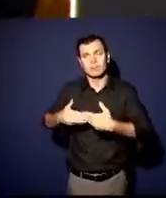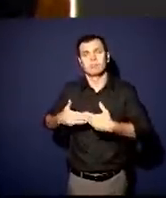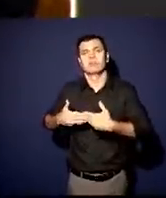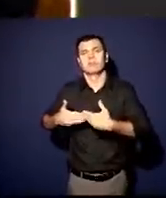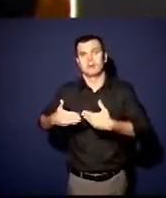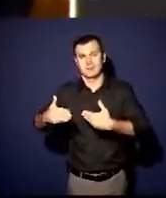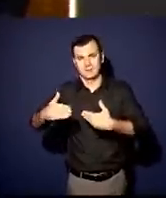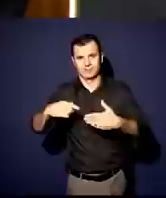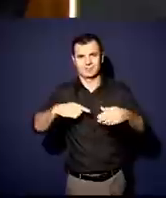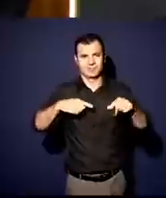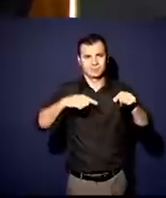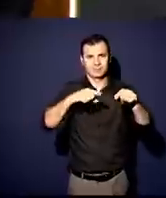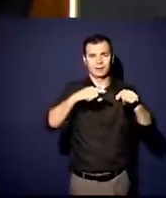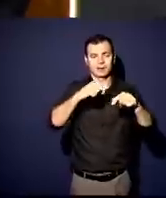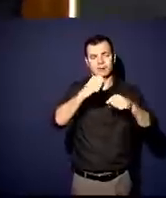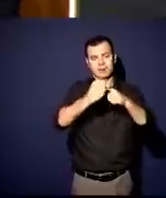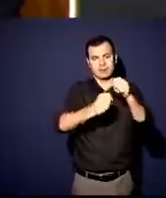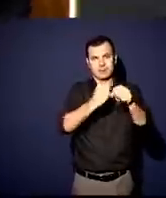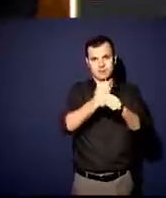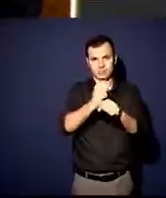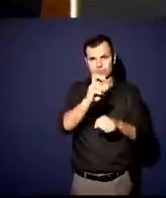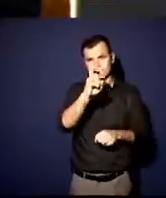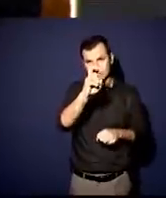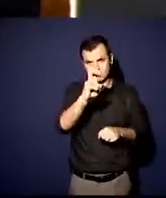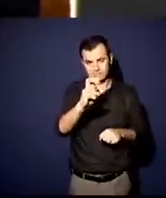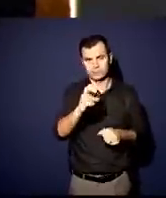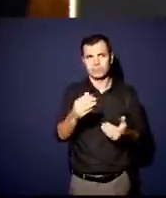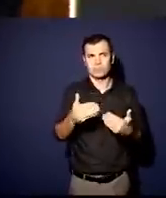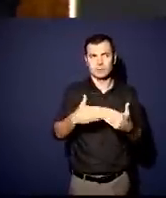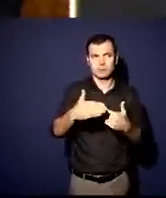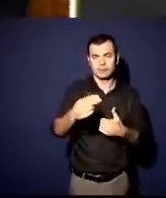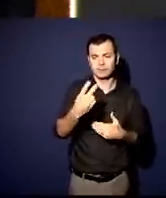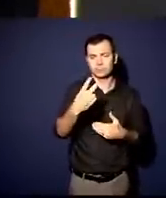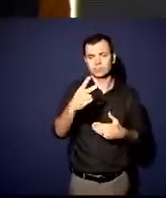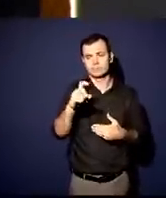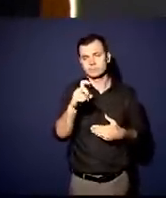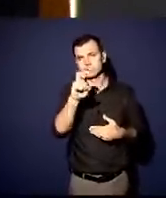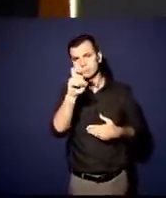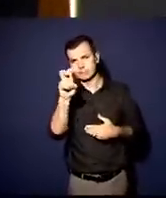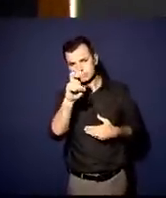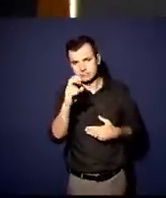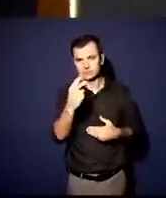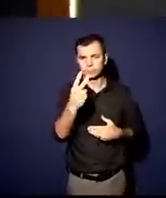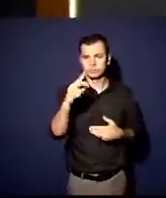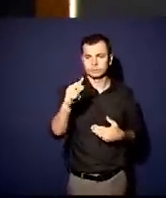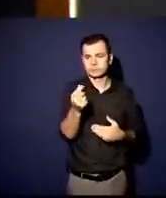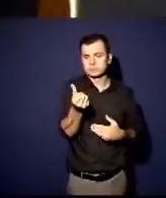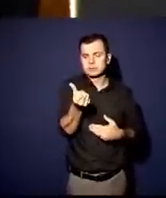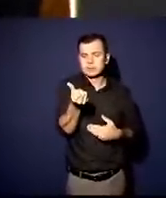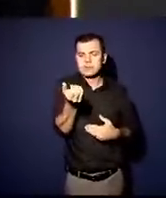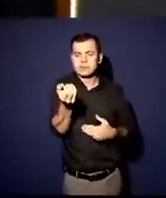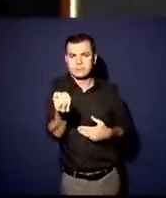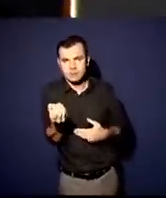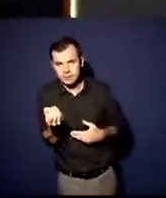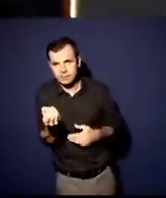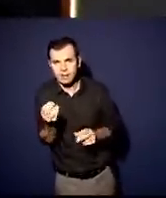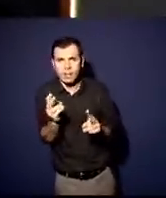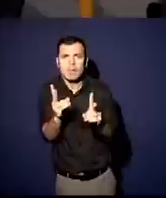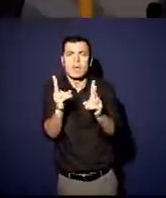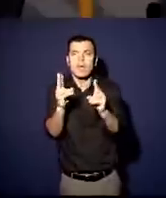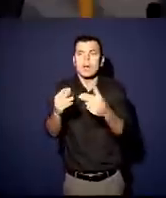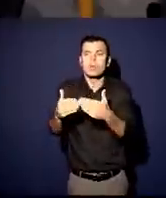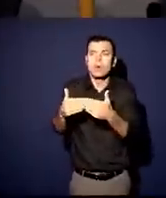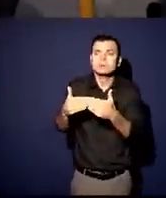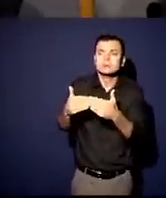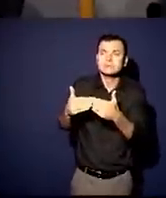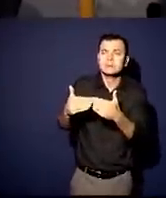aí, né, de 5 anos, que aí está 2,55, 2,60, eu acho que é quase que um call de graça.